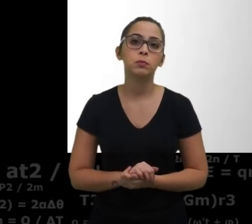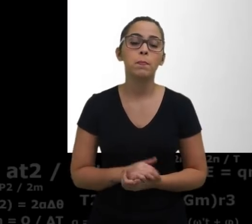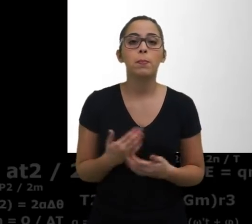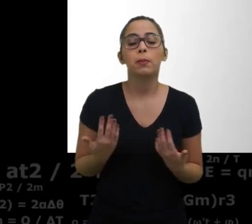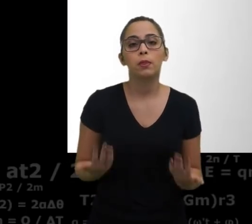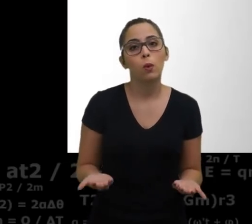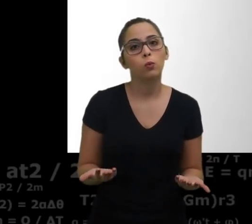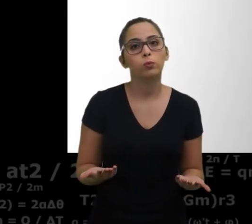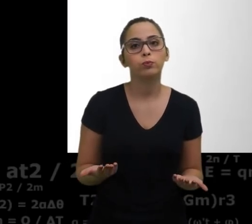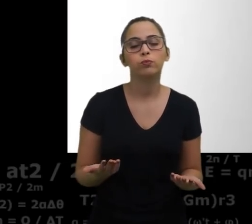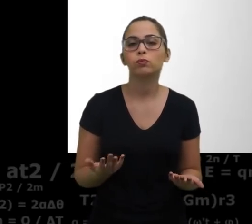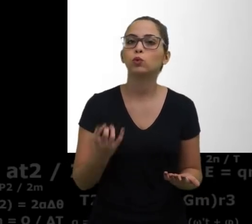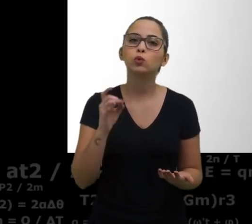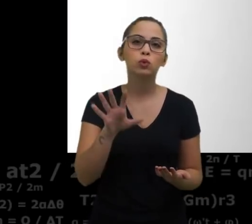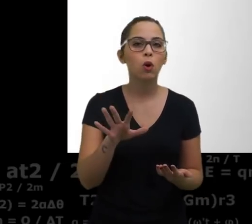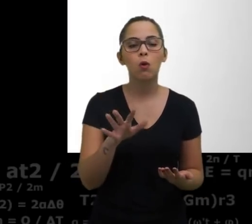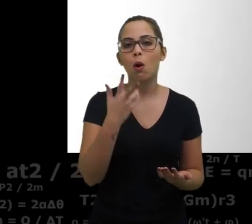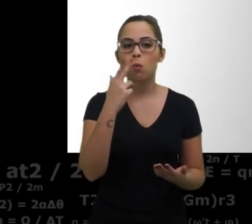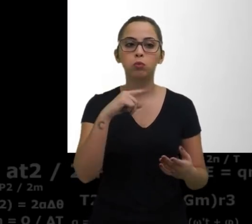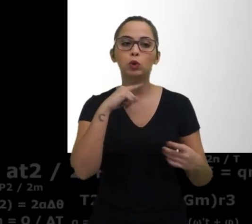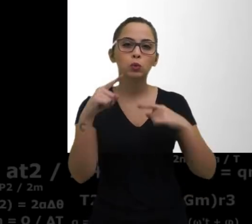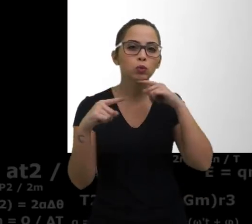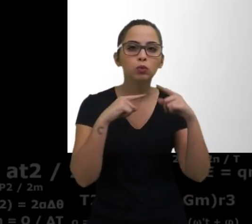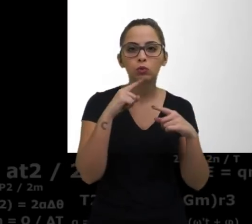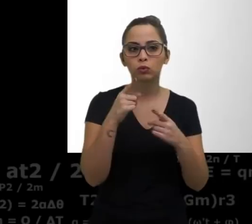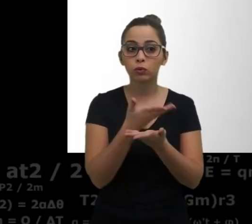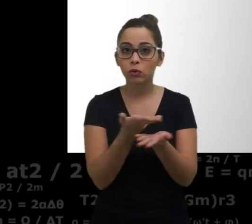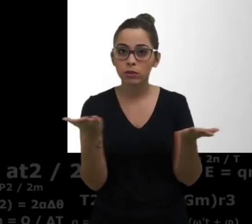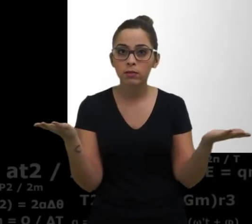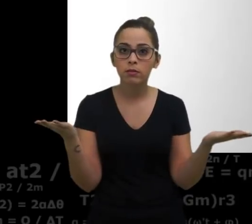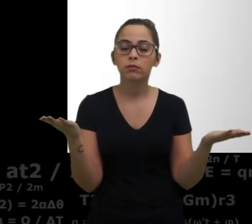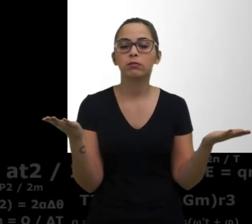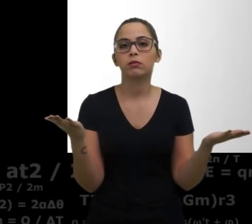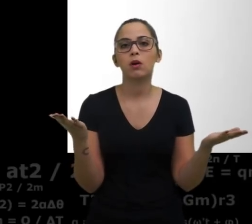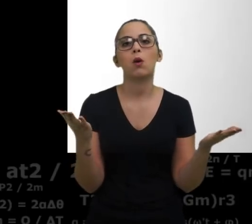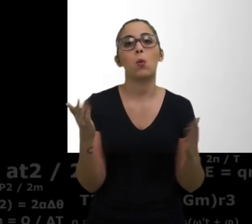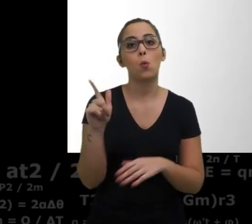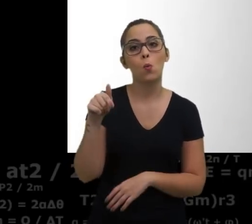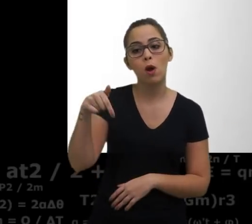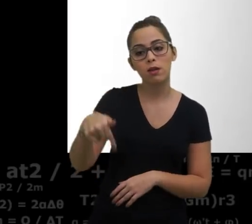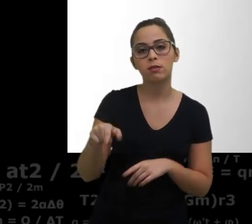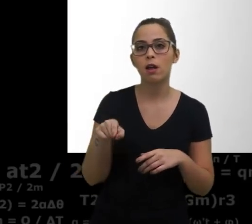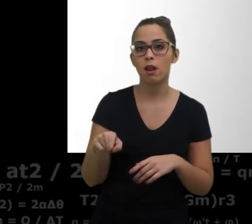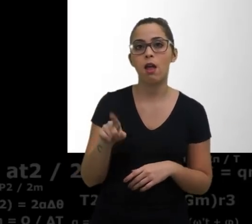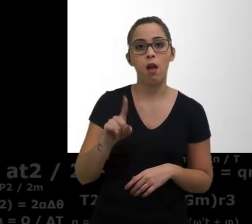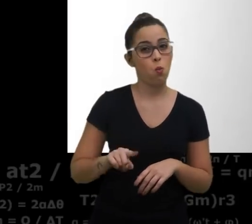inteira. Tá? Só dá para ver a energia do núcleo. Daqui a pouco eu mostro para vocês a galáxia onde é que está um quasar.